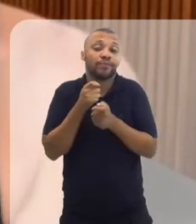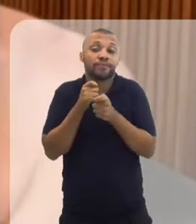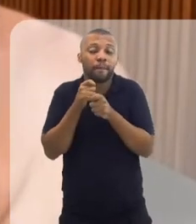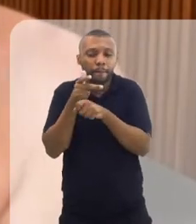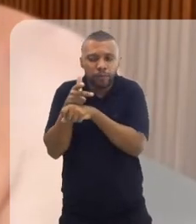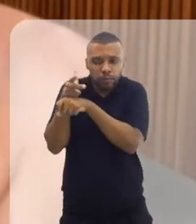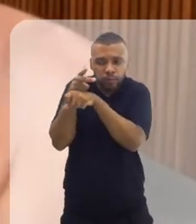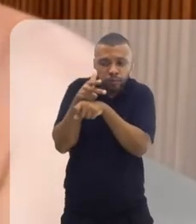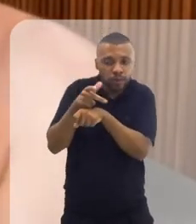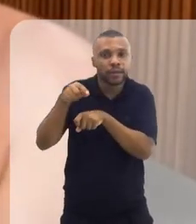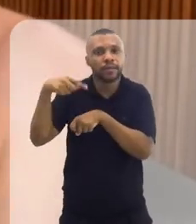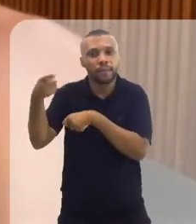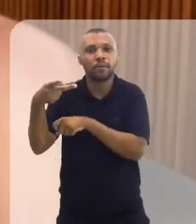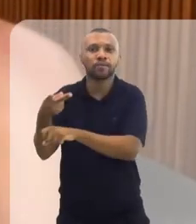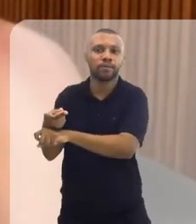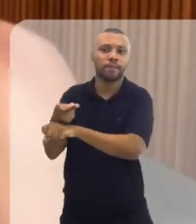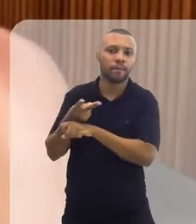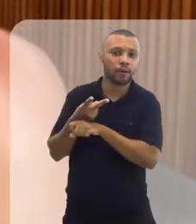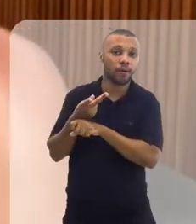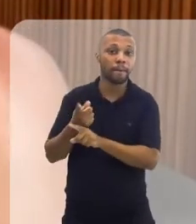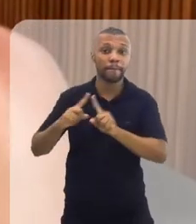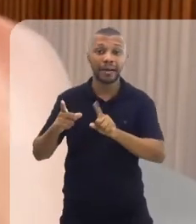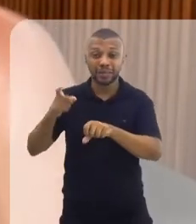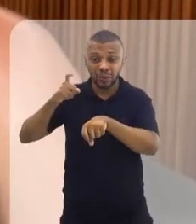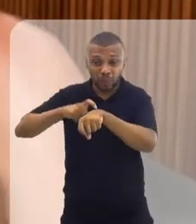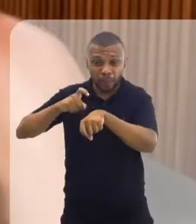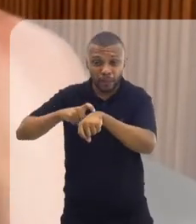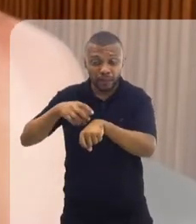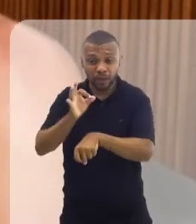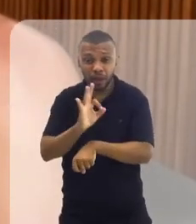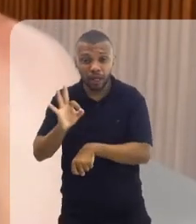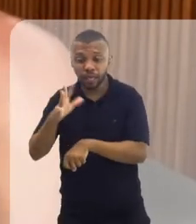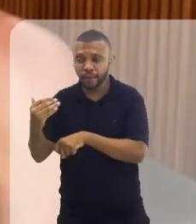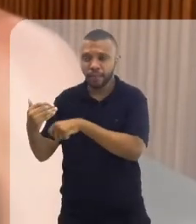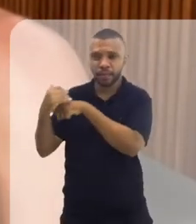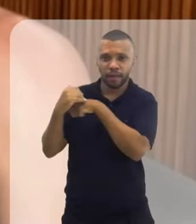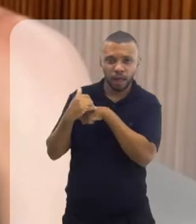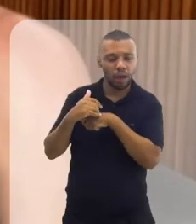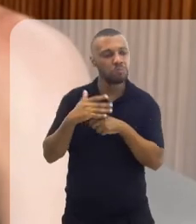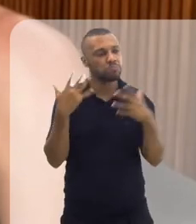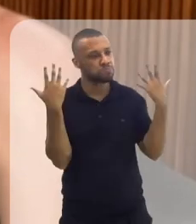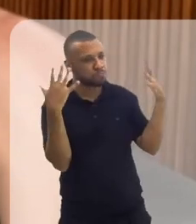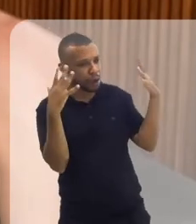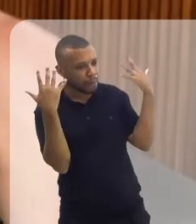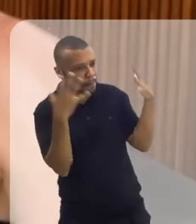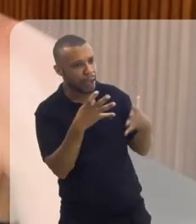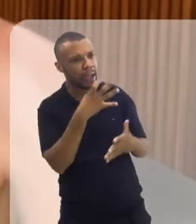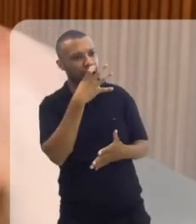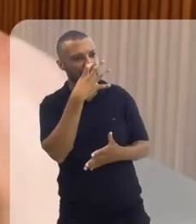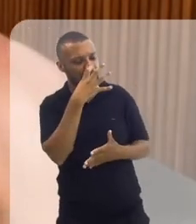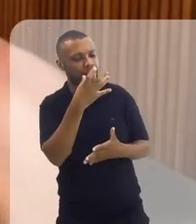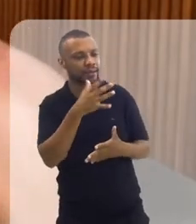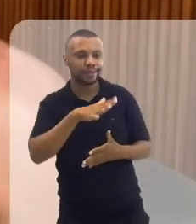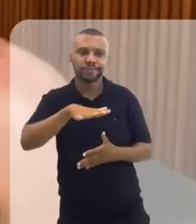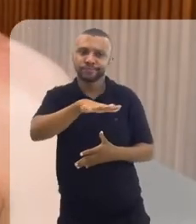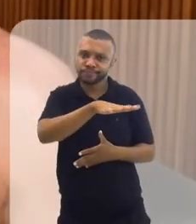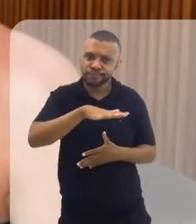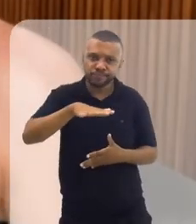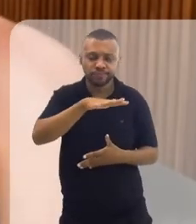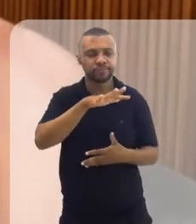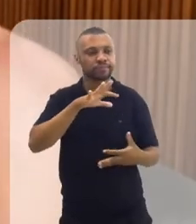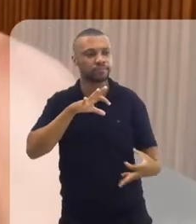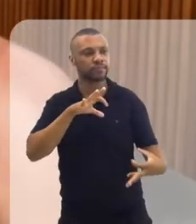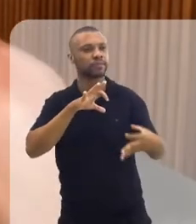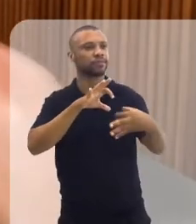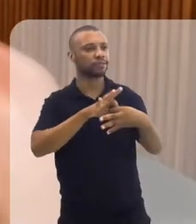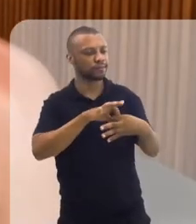pude fazer essa série, que depois foi premiada, e em nenhum momento as pessoas vieram e falaram: "Olha, parabéns, você